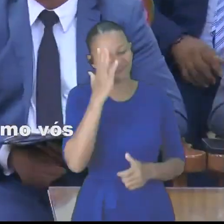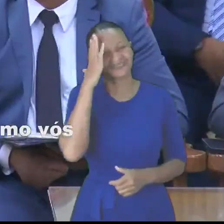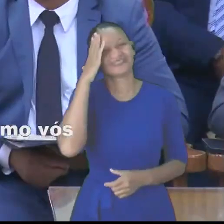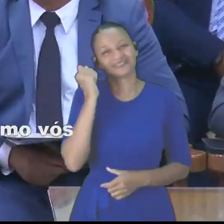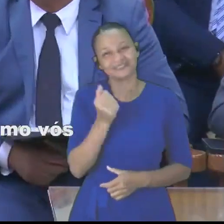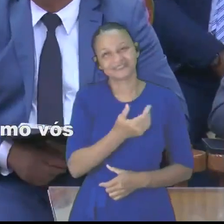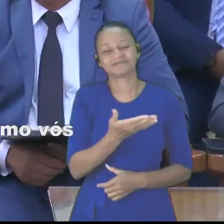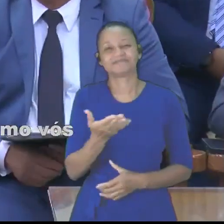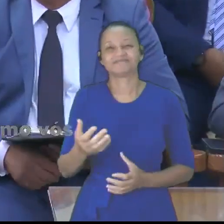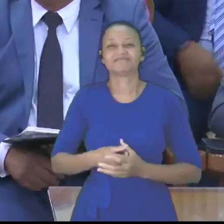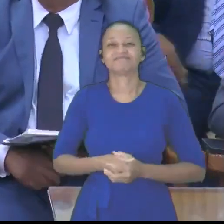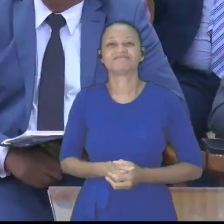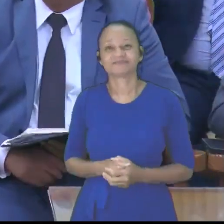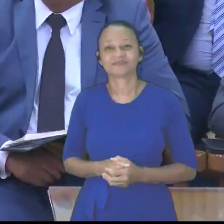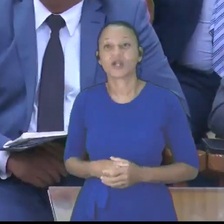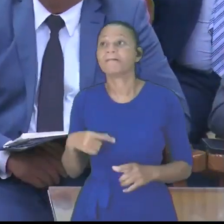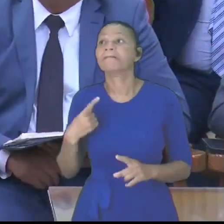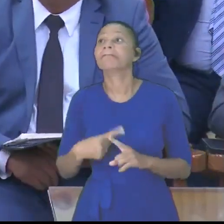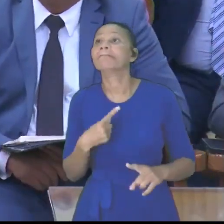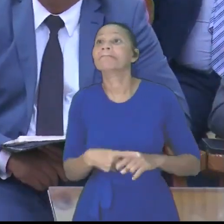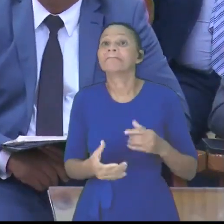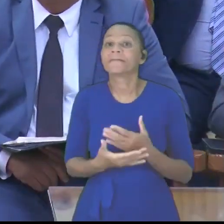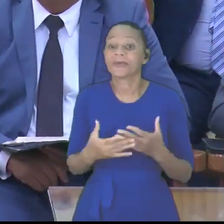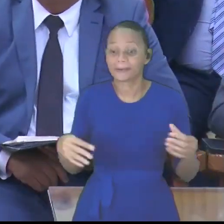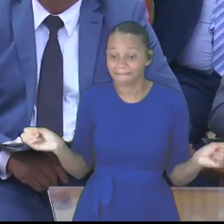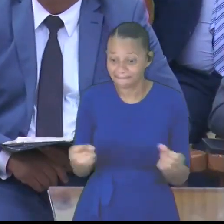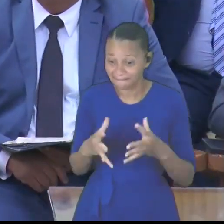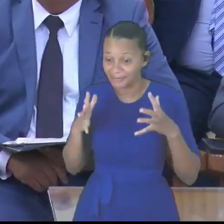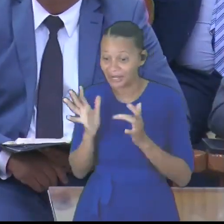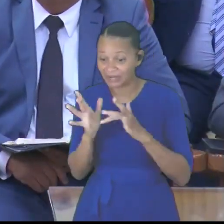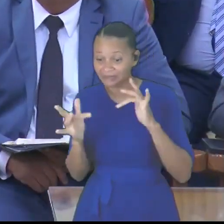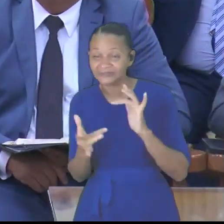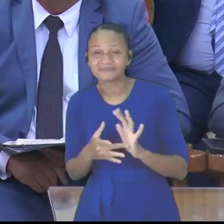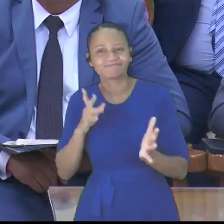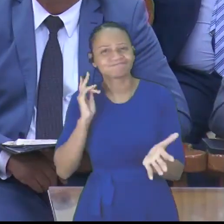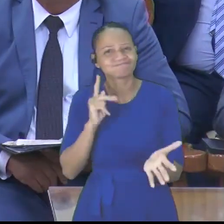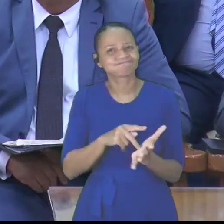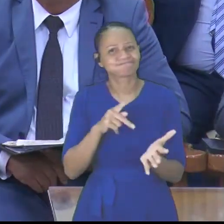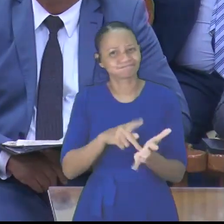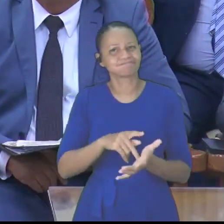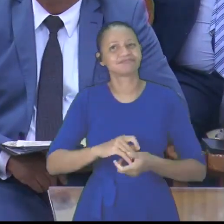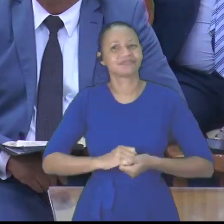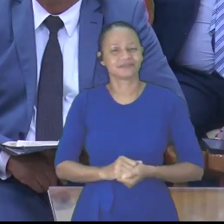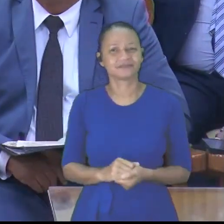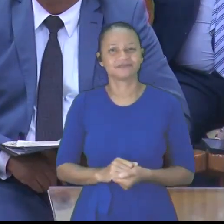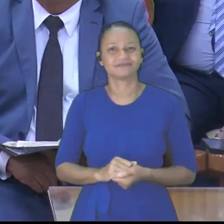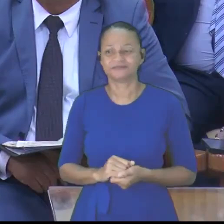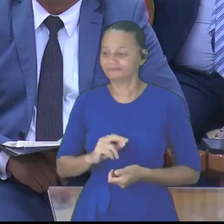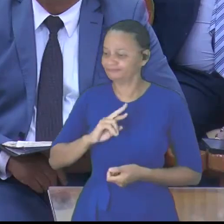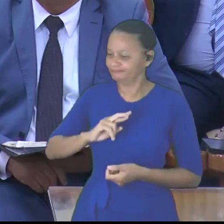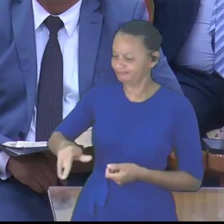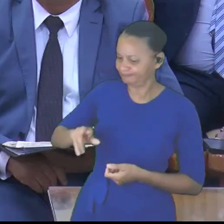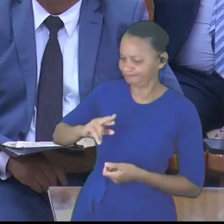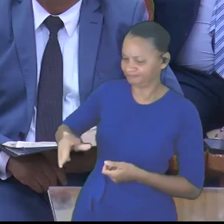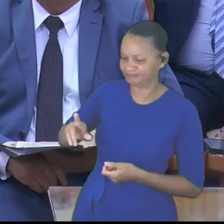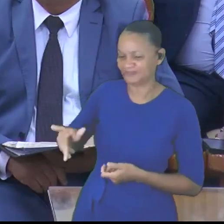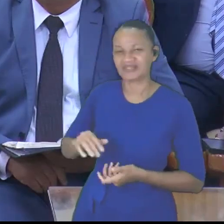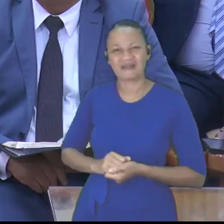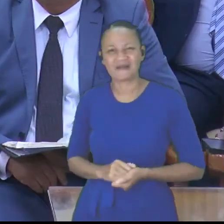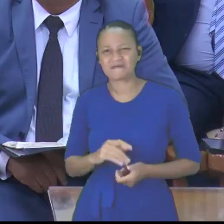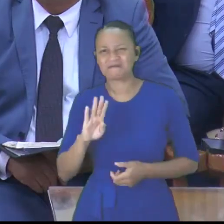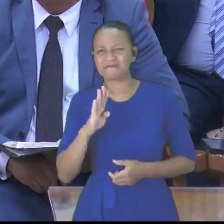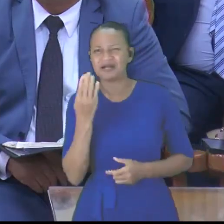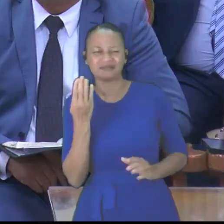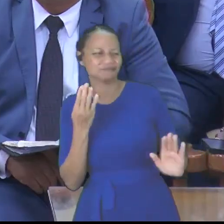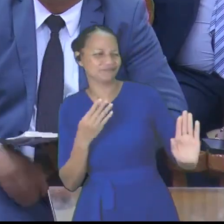sabiam. Porque os milagres de Jesus eram milagres verdadeiros. Não eram desses milagres falsos que tem